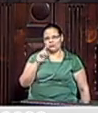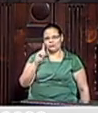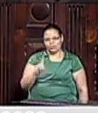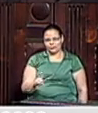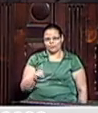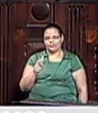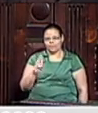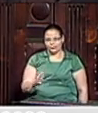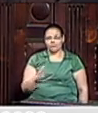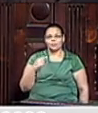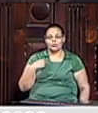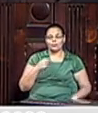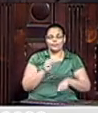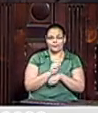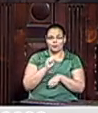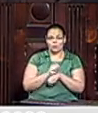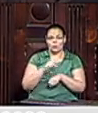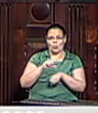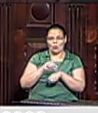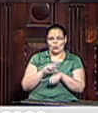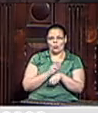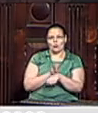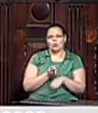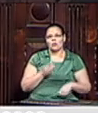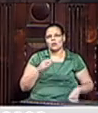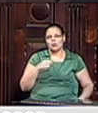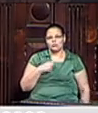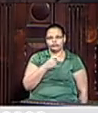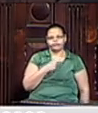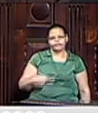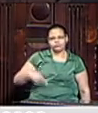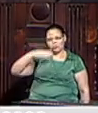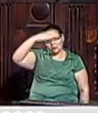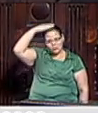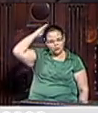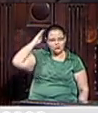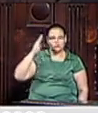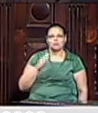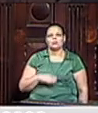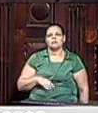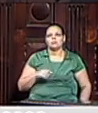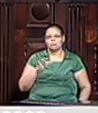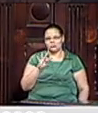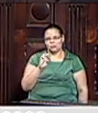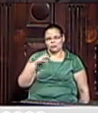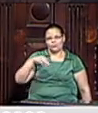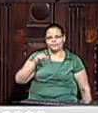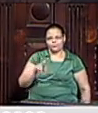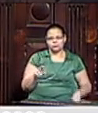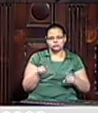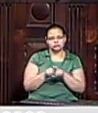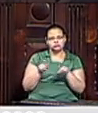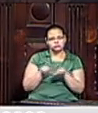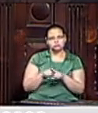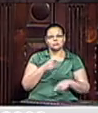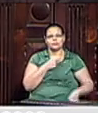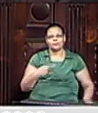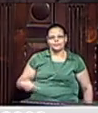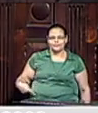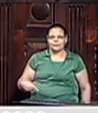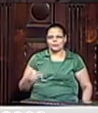nas próximas horas, Michel Temer também renuncie à presidência do Brasil. Mas é pouco.